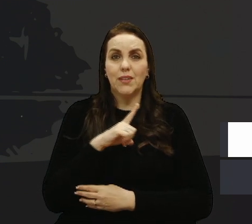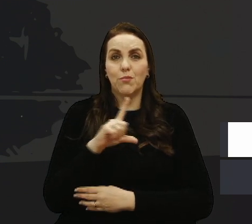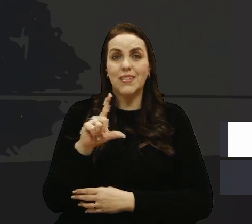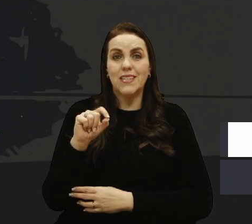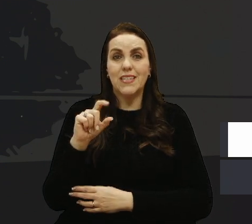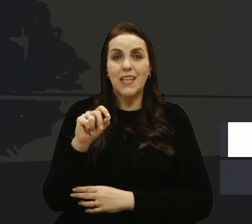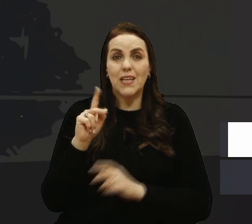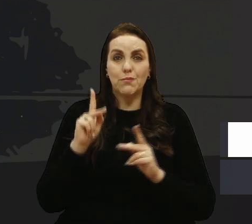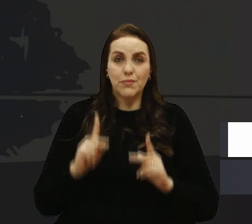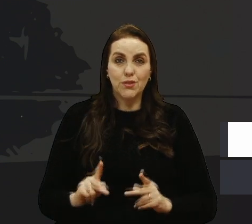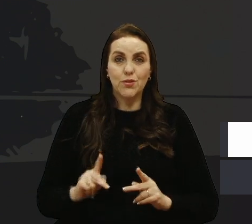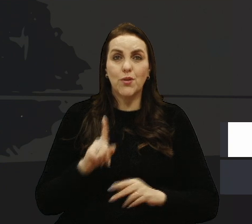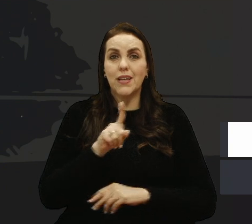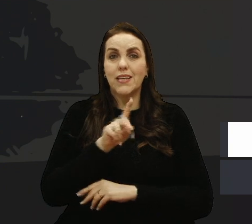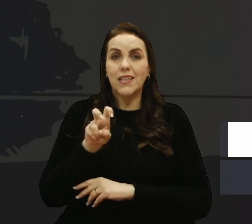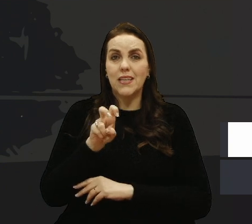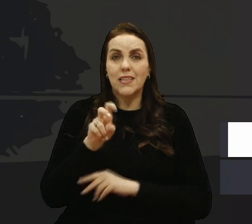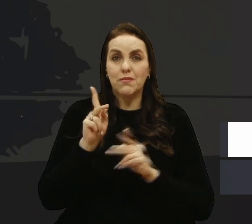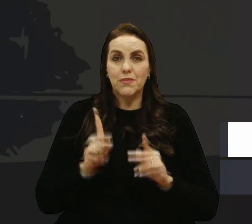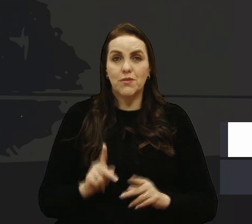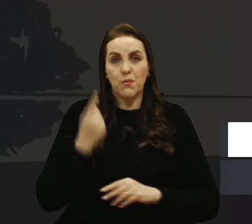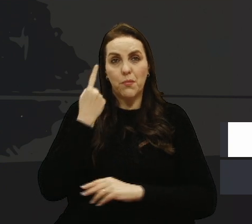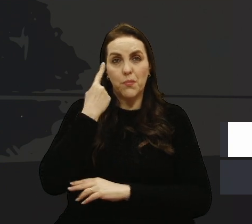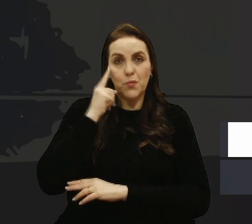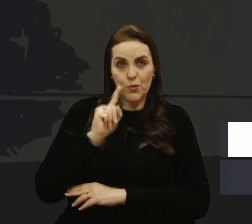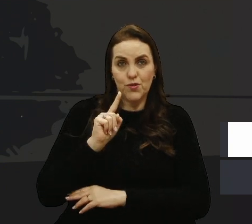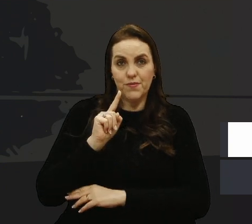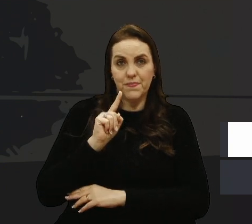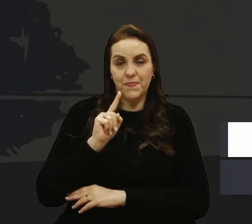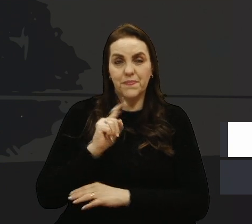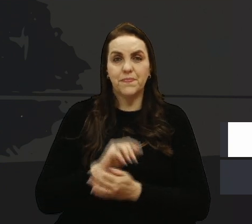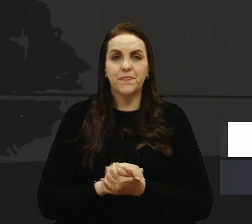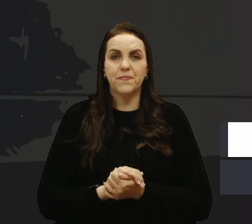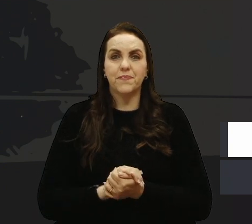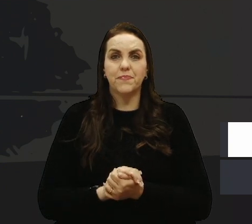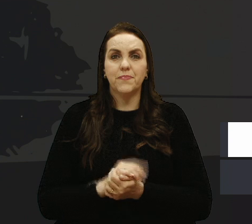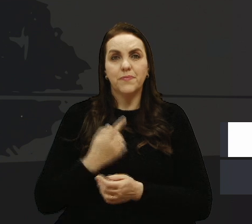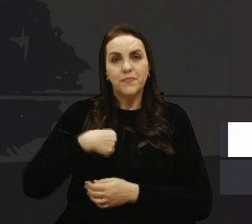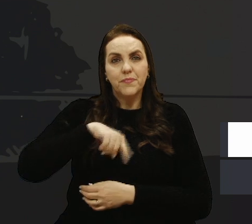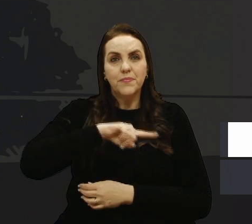pessoas, 15 pessoas por dia. Nós trabalhamos